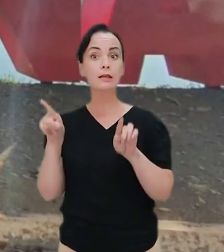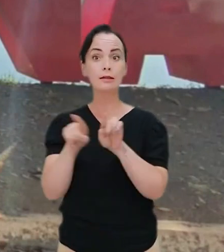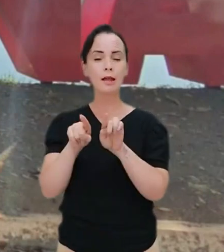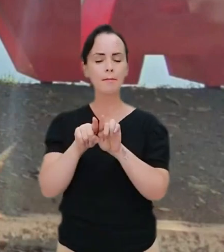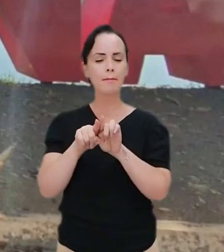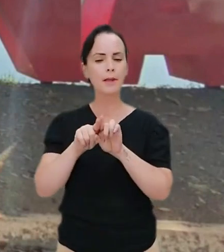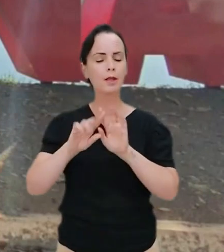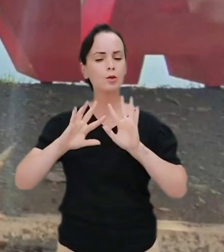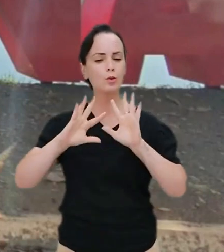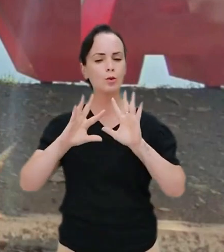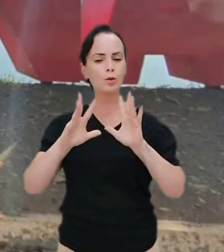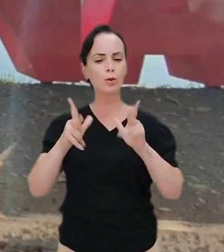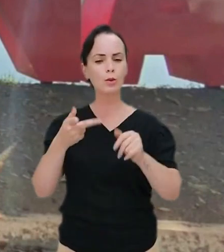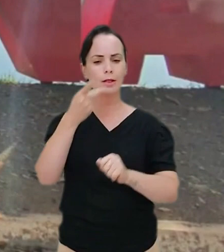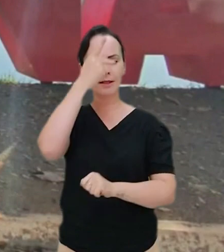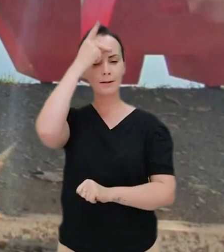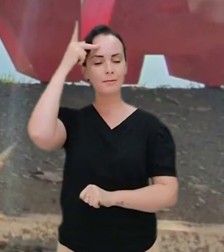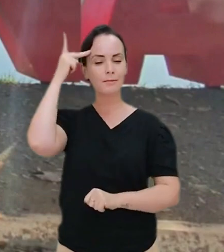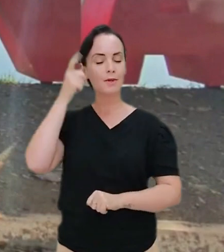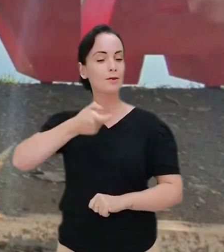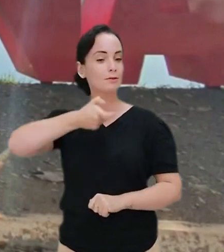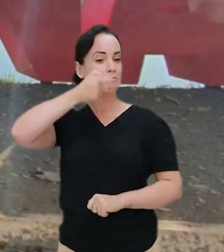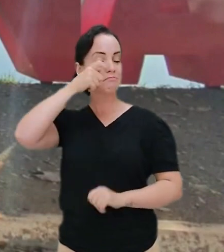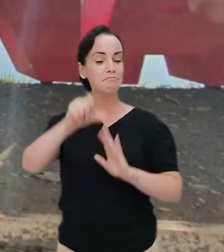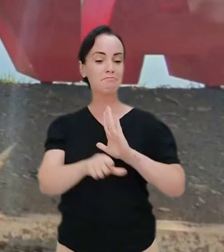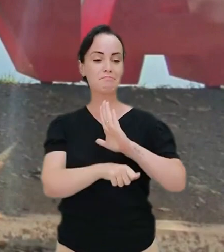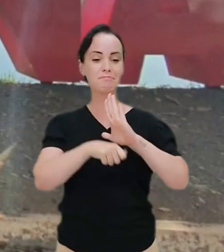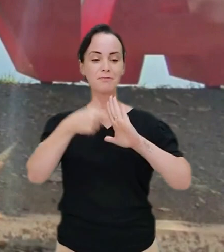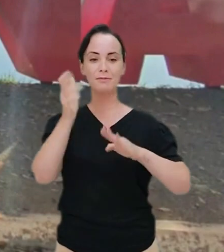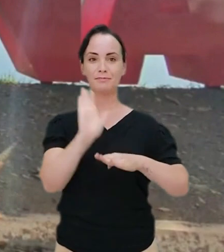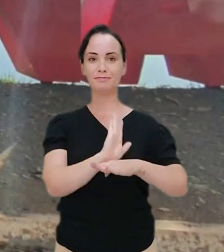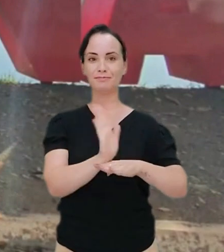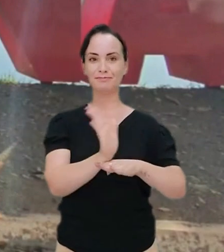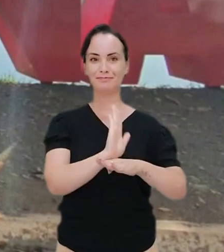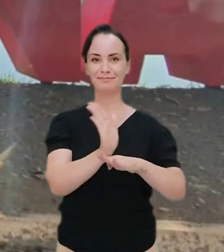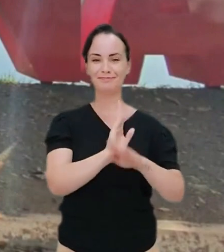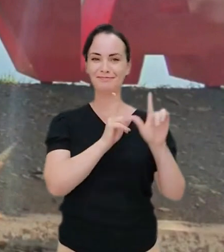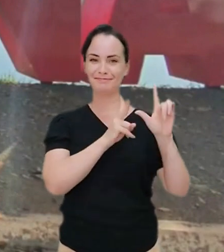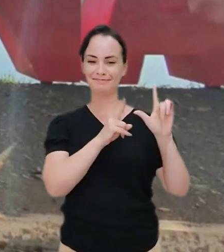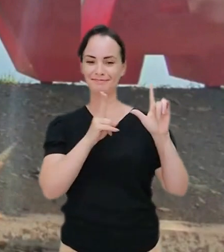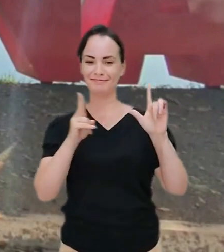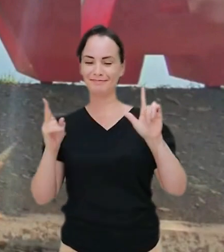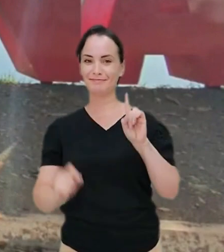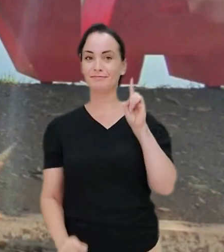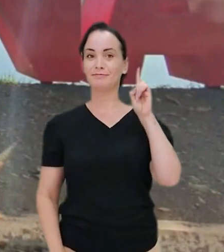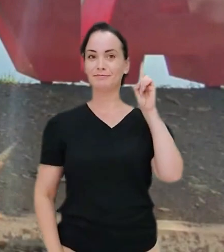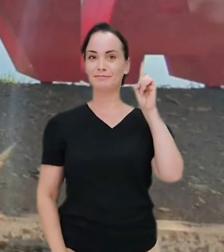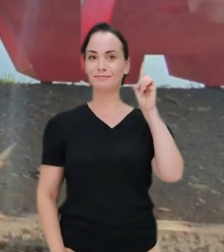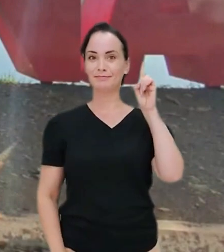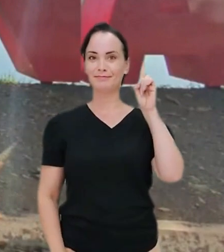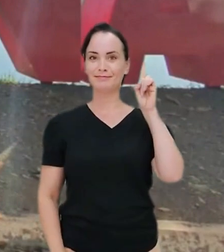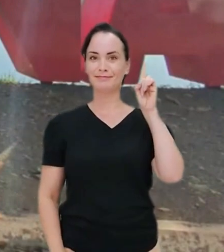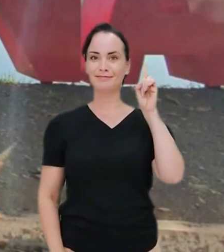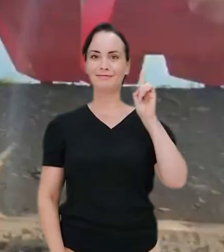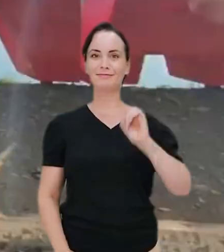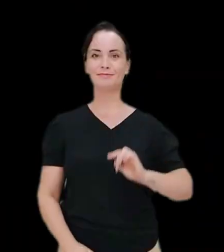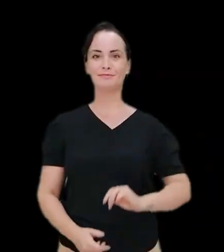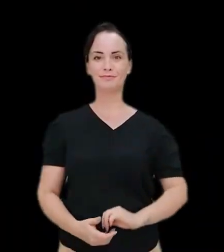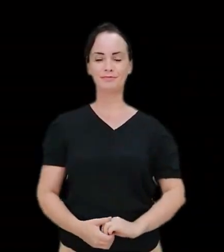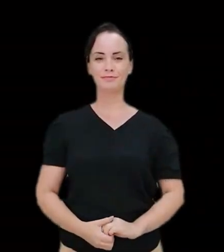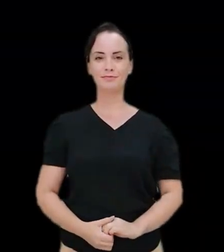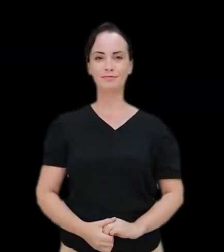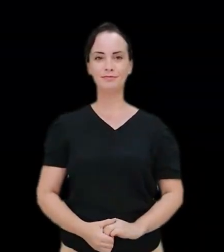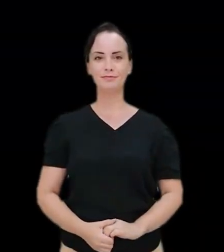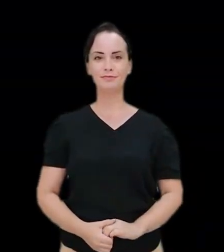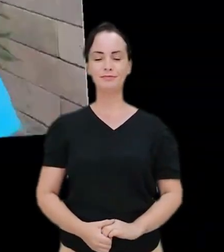aí assistindo o nosso primeiro vídeo da série 4 Videos About Londrina. Let's